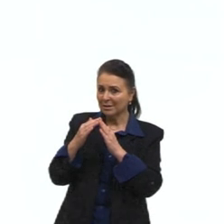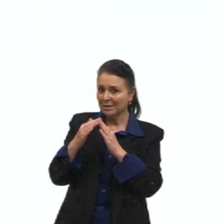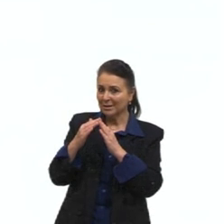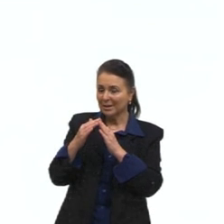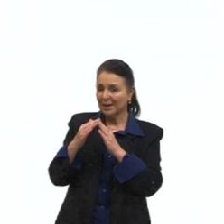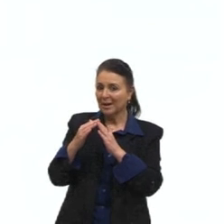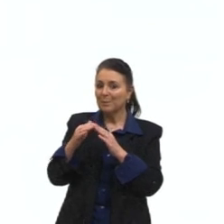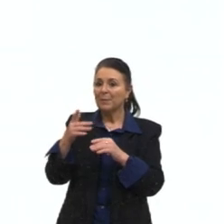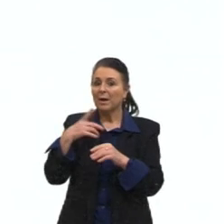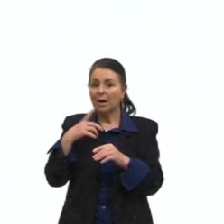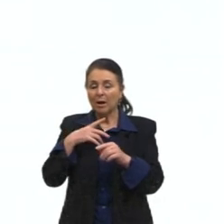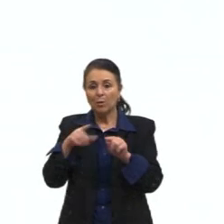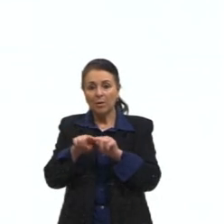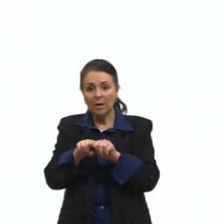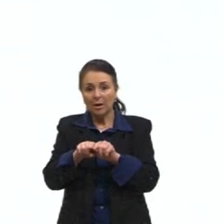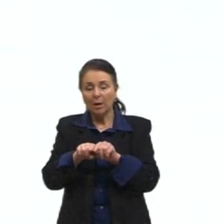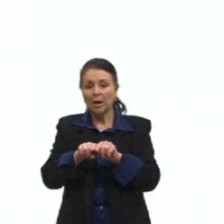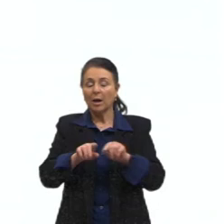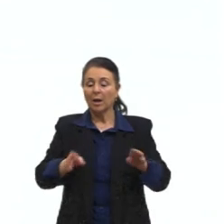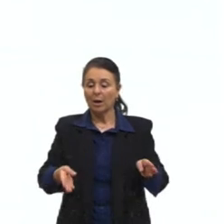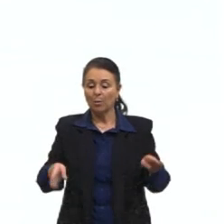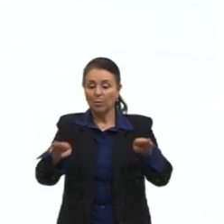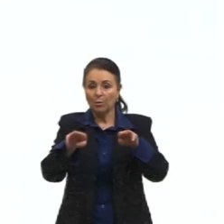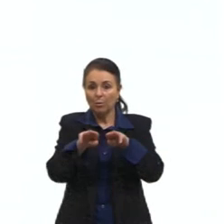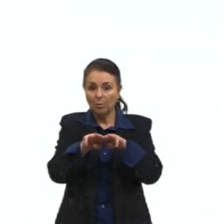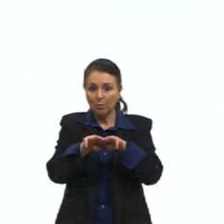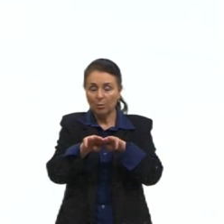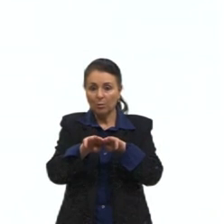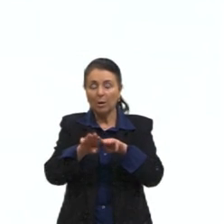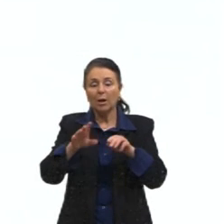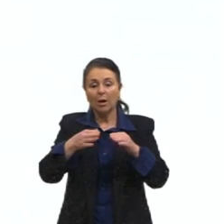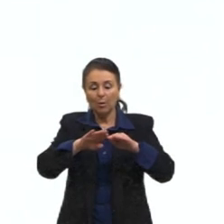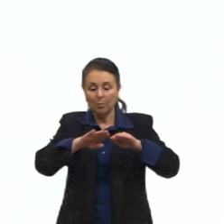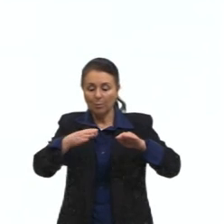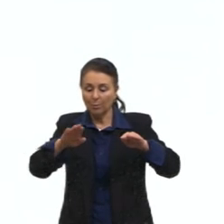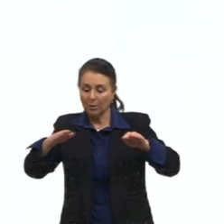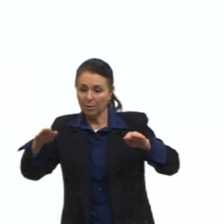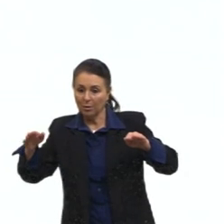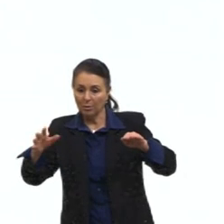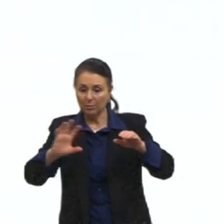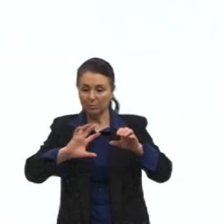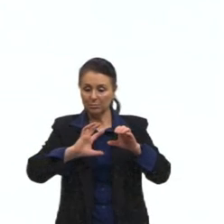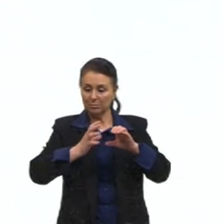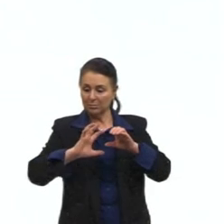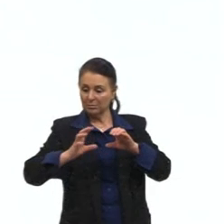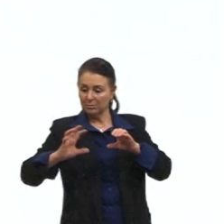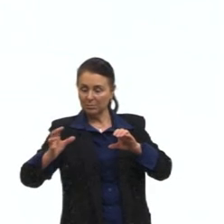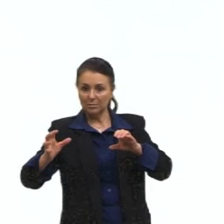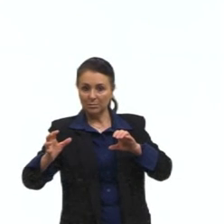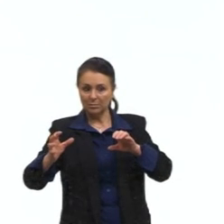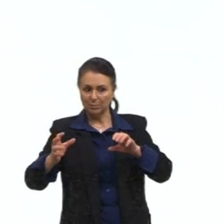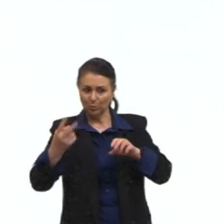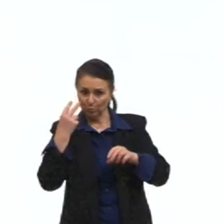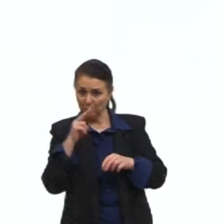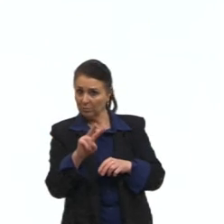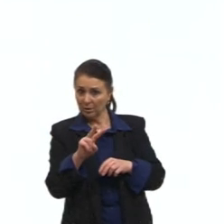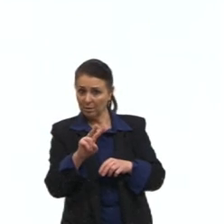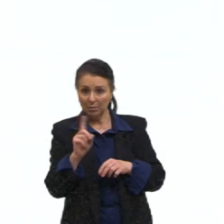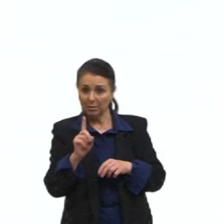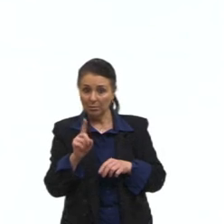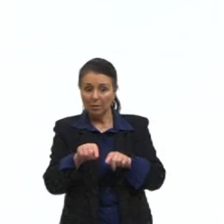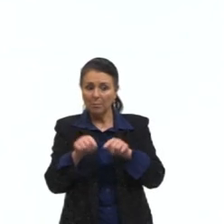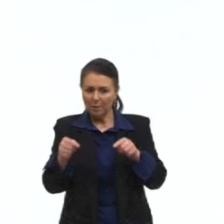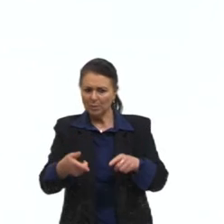uma onda eletromagnética. A gente não consegue ver ela fisicamente, mas ela está lá, presente, senão a gente